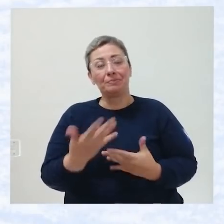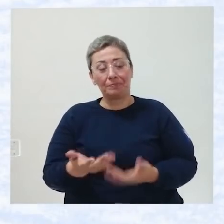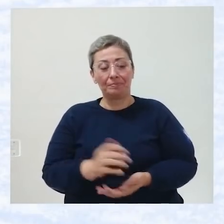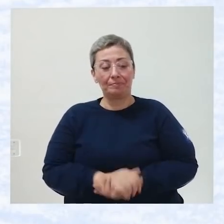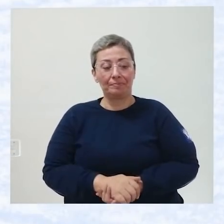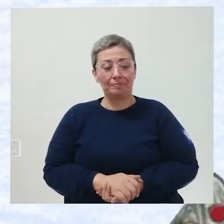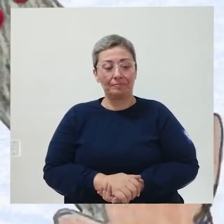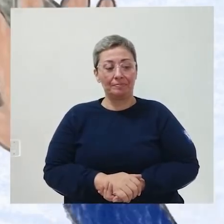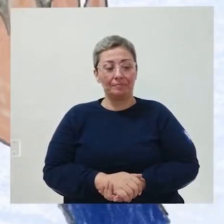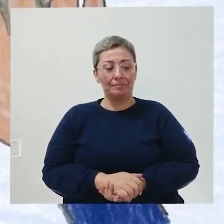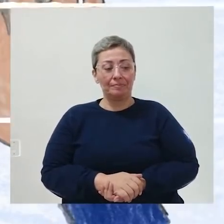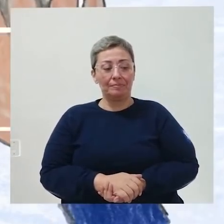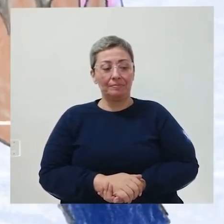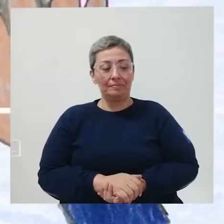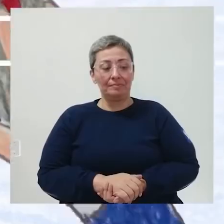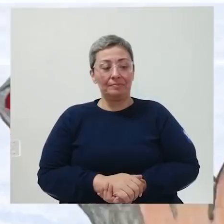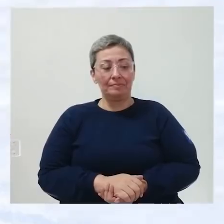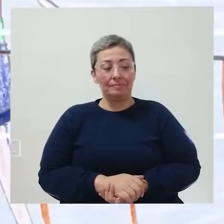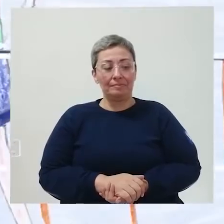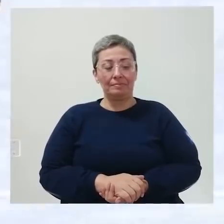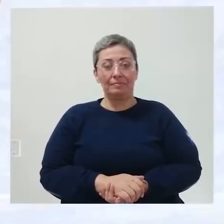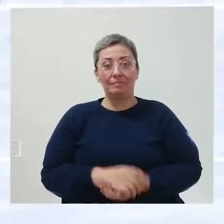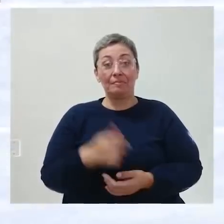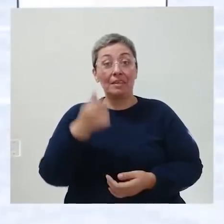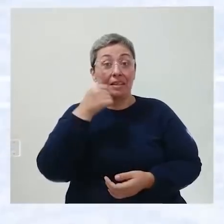novo? Mas é claro!